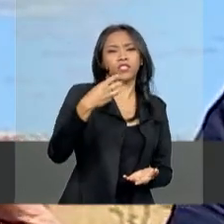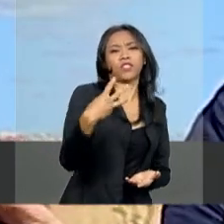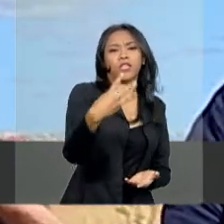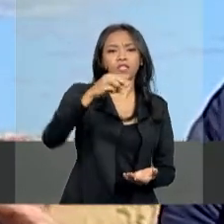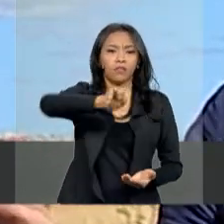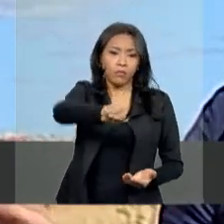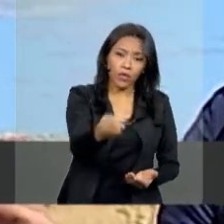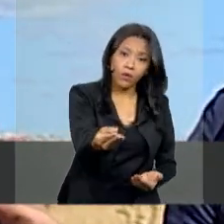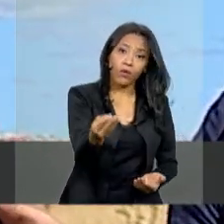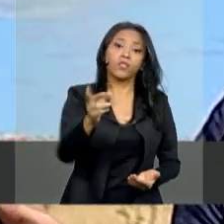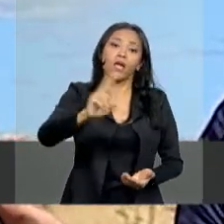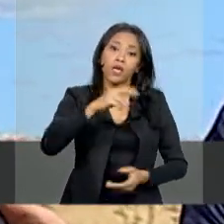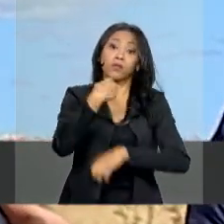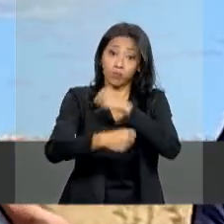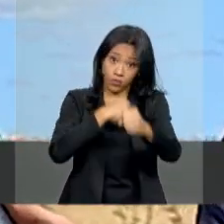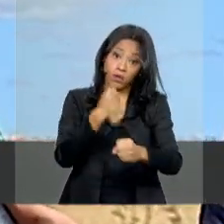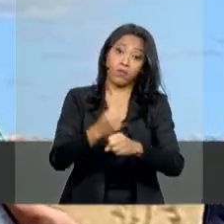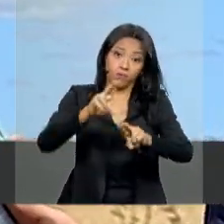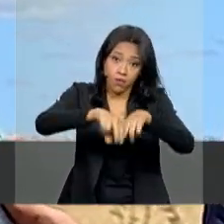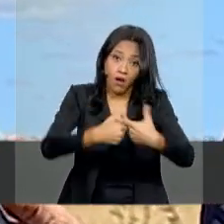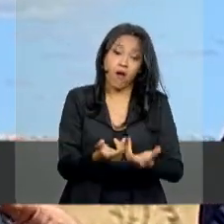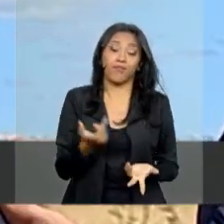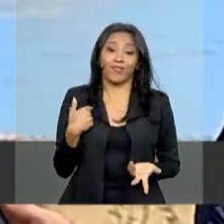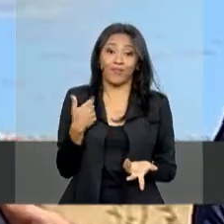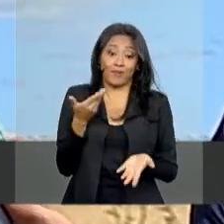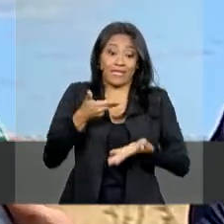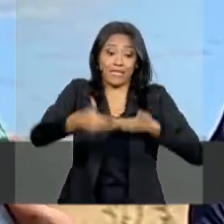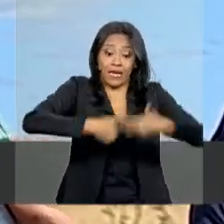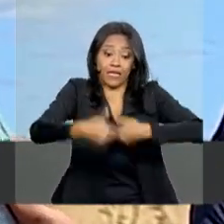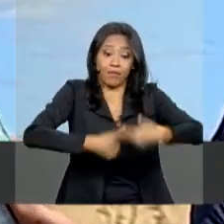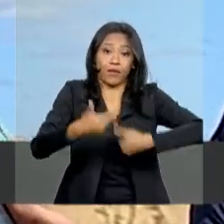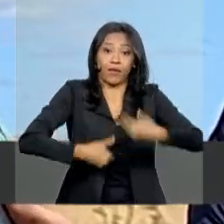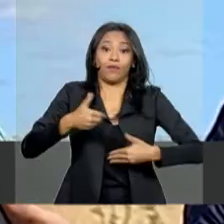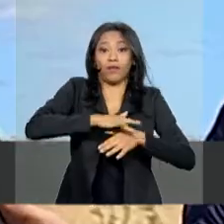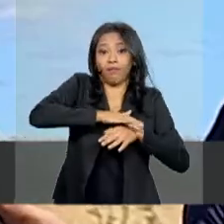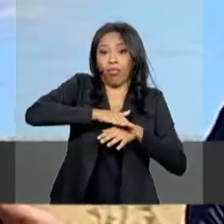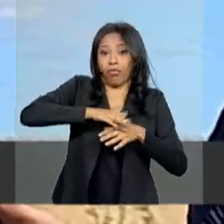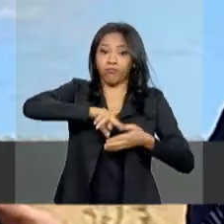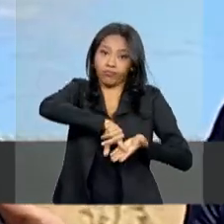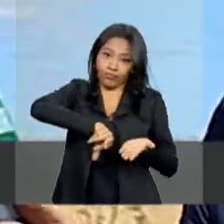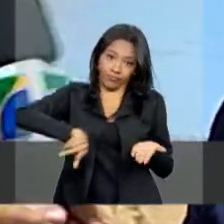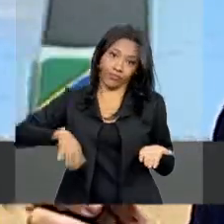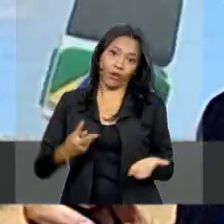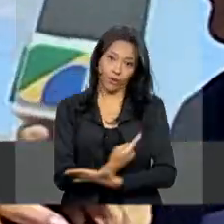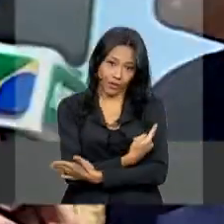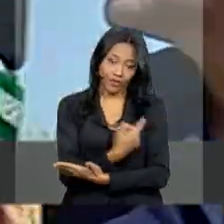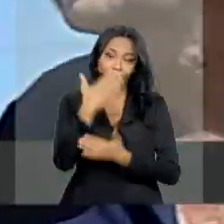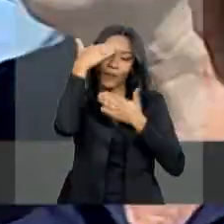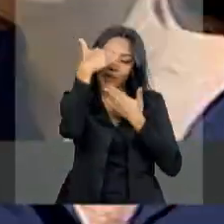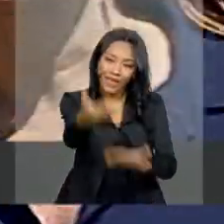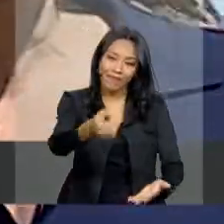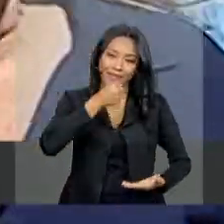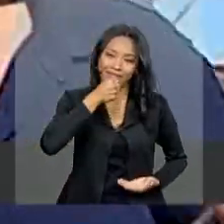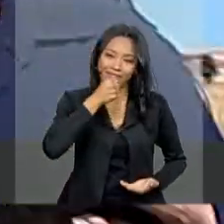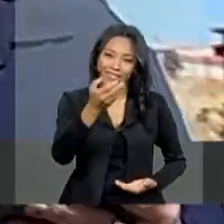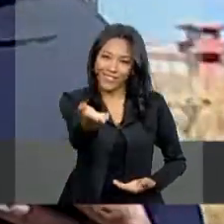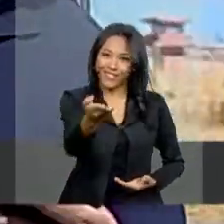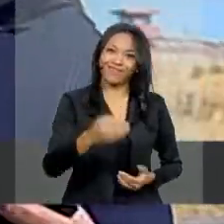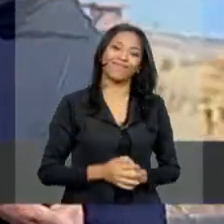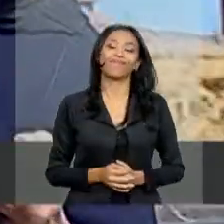de reais por ano em decorrência do tratamento das doenças tabaco-relacionadas muito obrigado pela entrevista